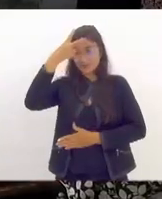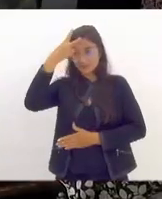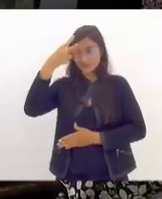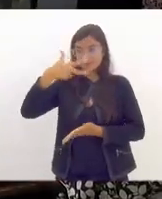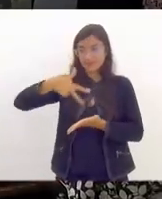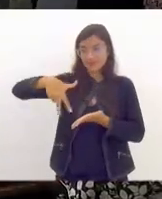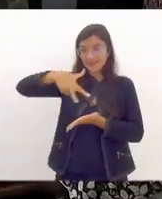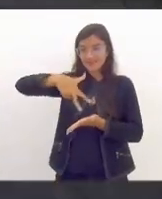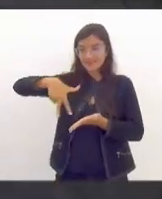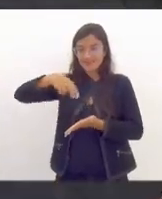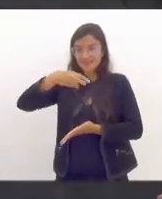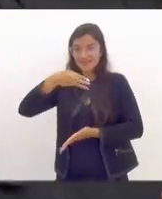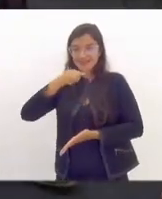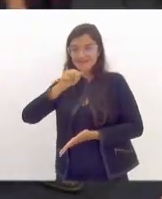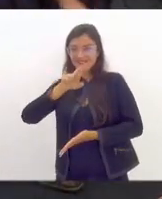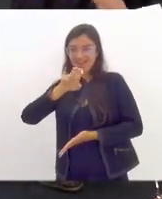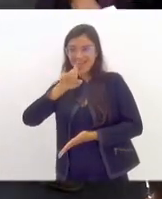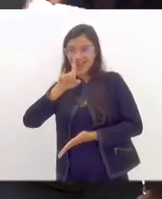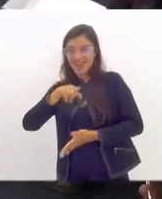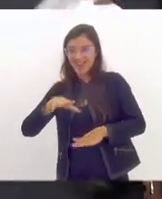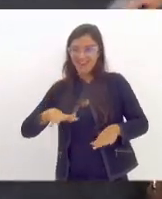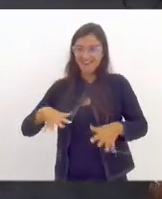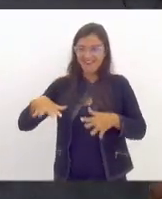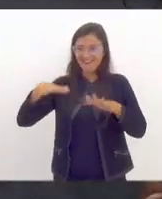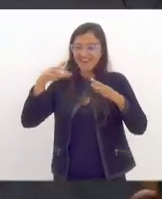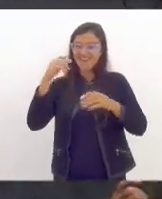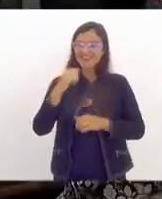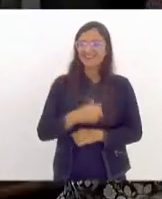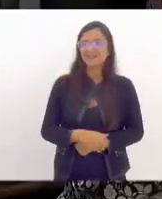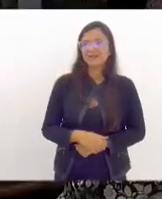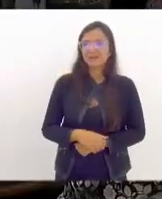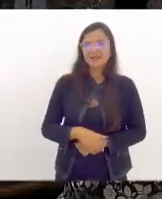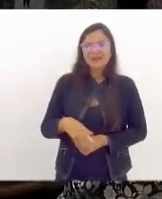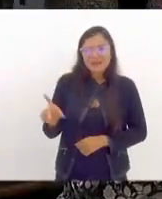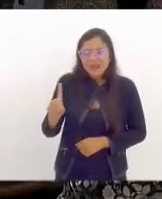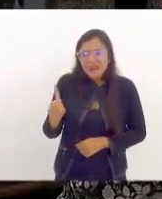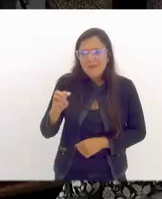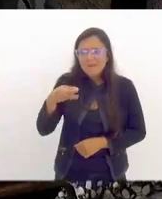da Maré cadê cadê a galera